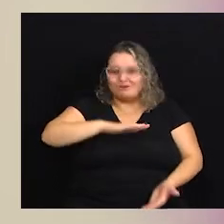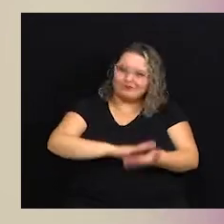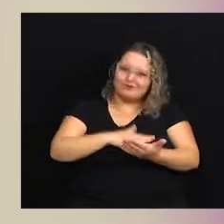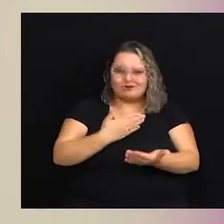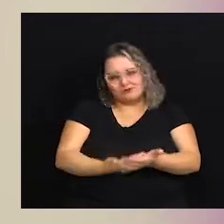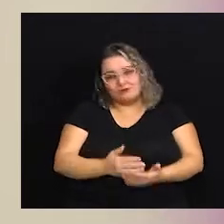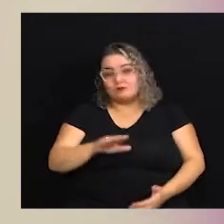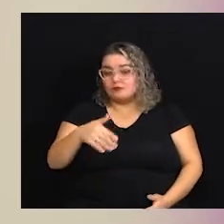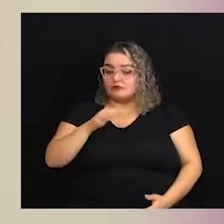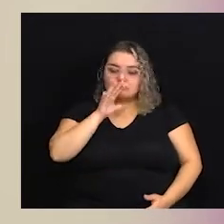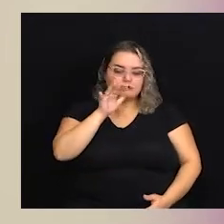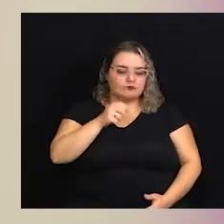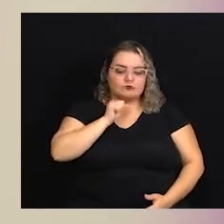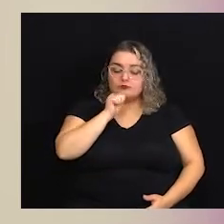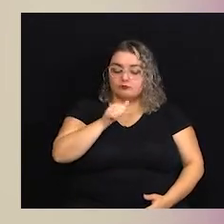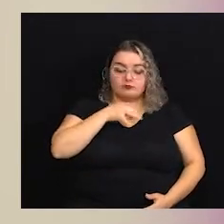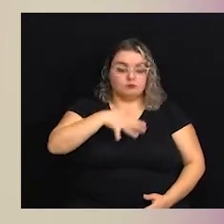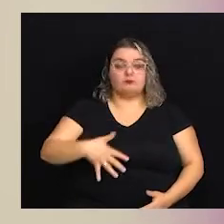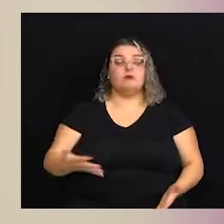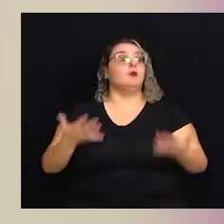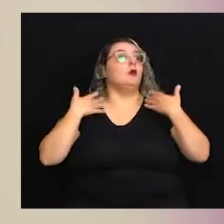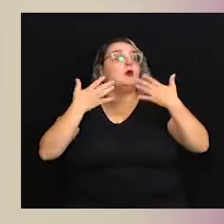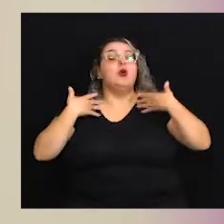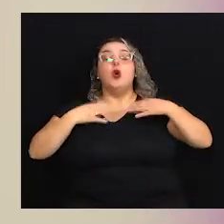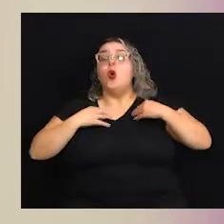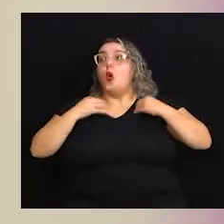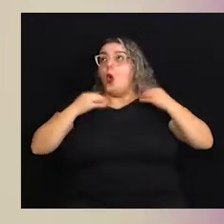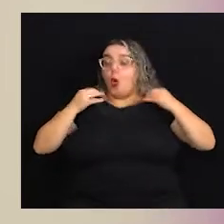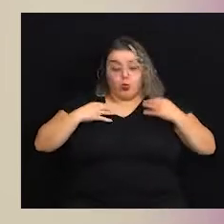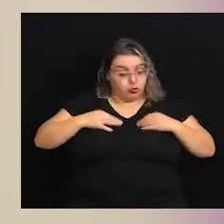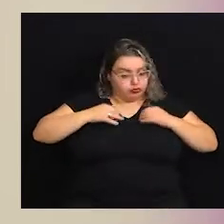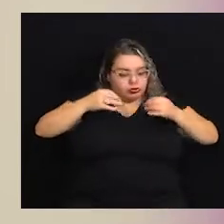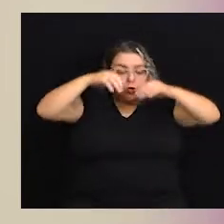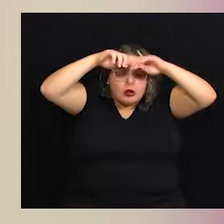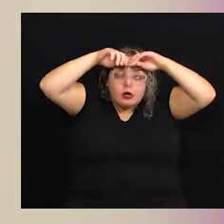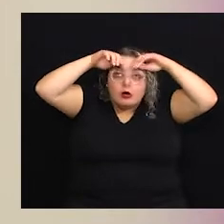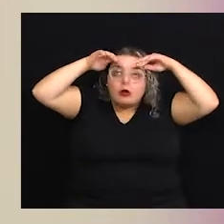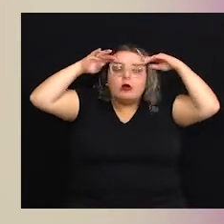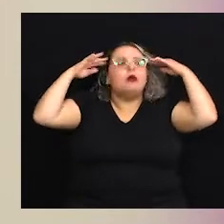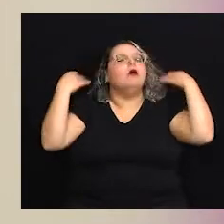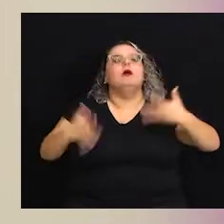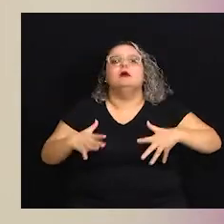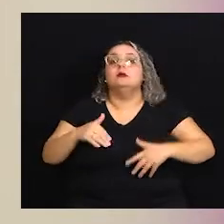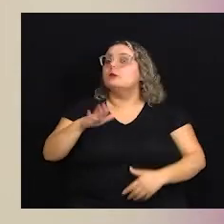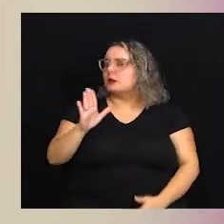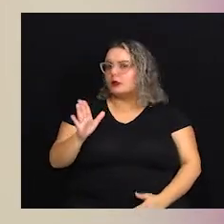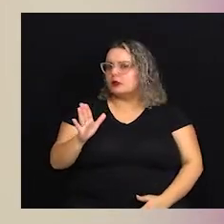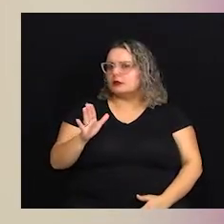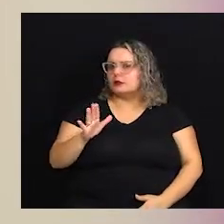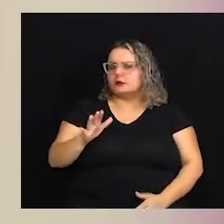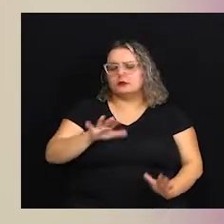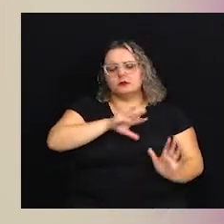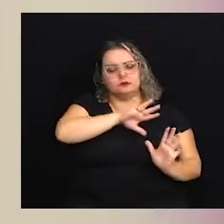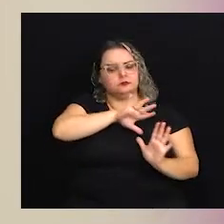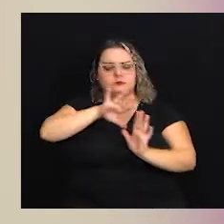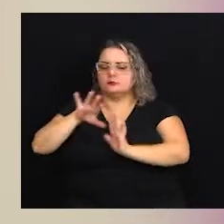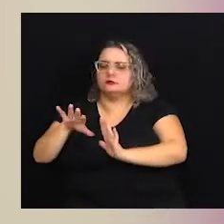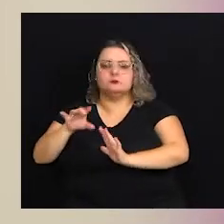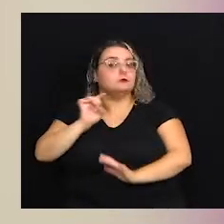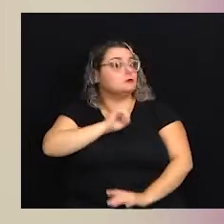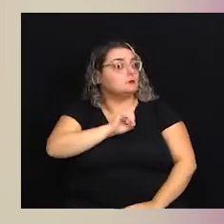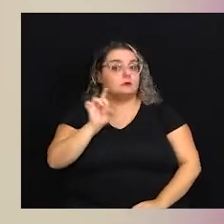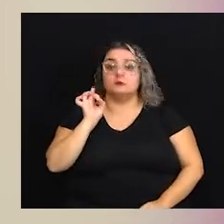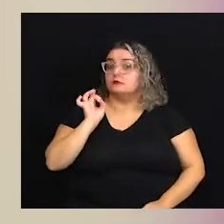não menstruo mais ou tenho calorão. E é muito além disso. Não é só calorão, nós temos que tirar isso,